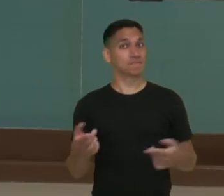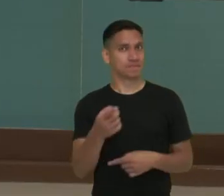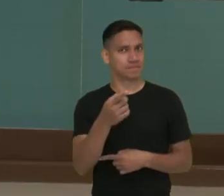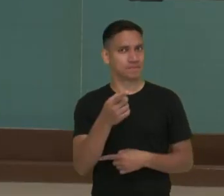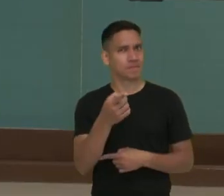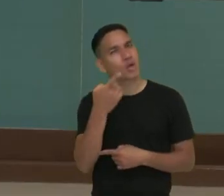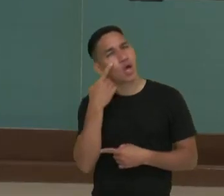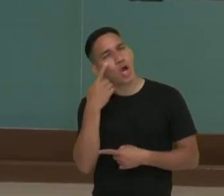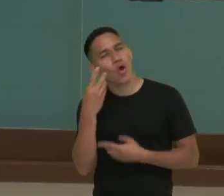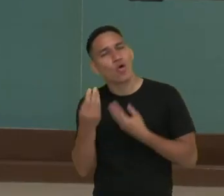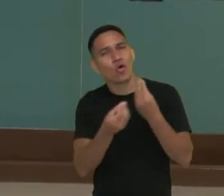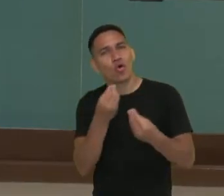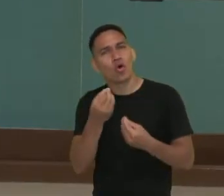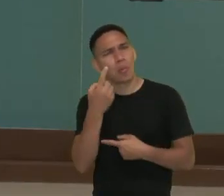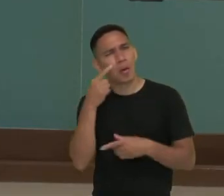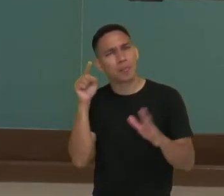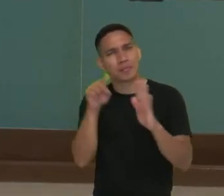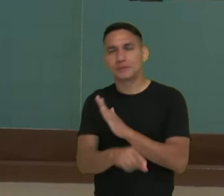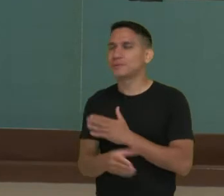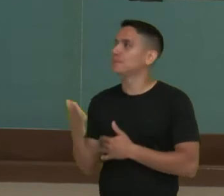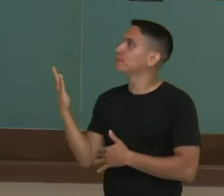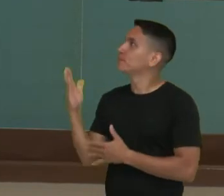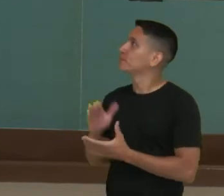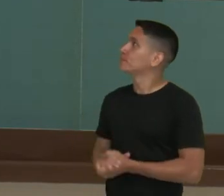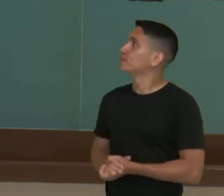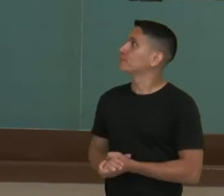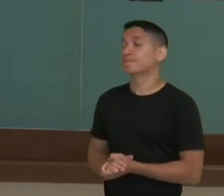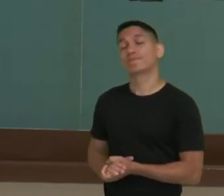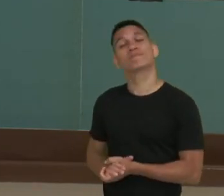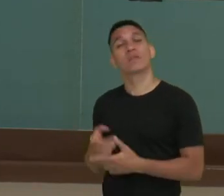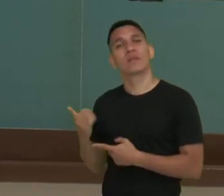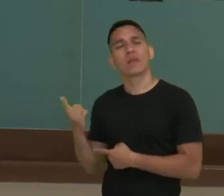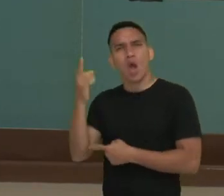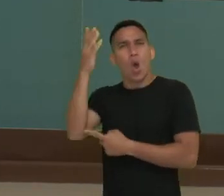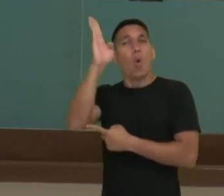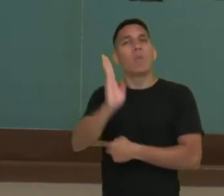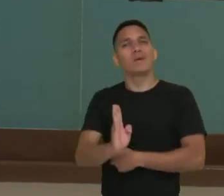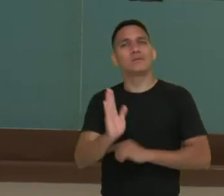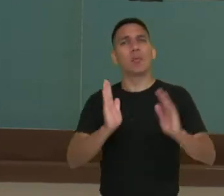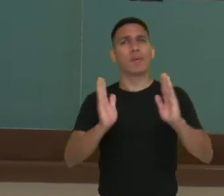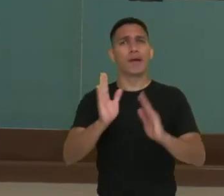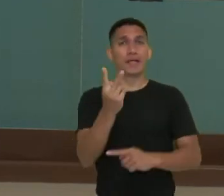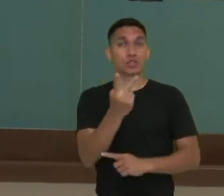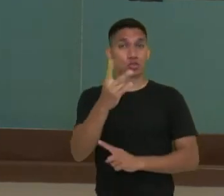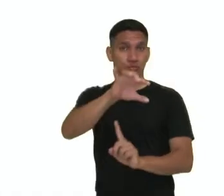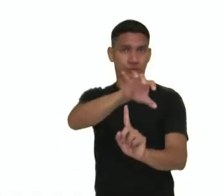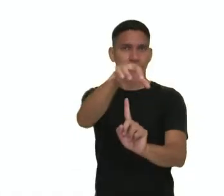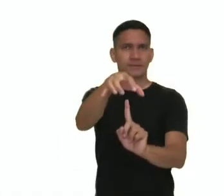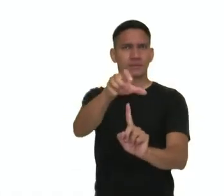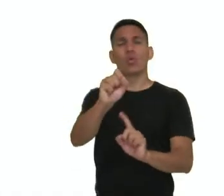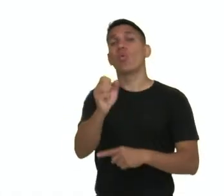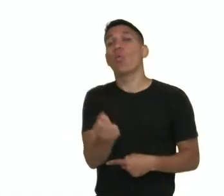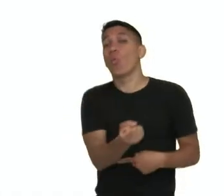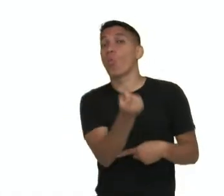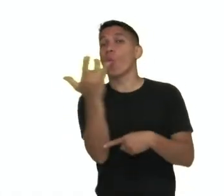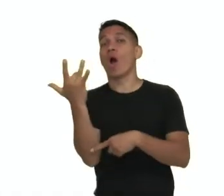Então, vamos dar uma olhada nessa pergunta? A pergunta era a seguinte: o Brasil do Segundo Reinado contava com quantos partidos políticos